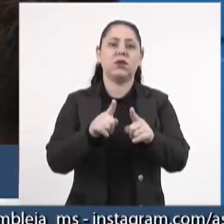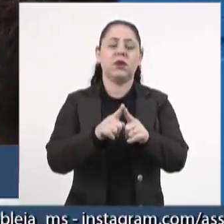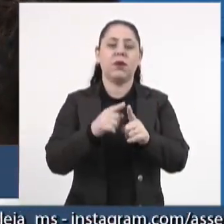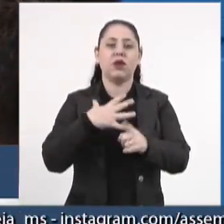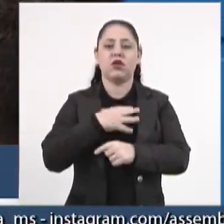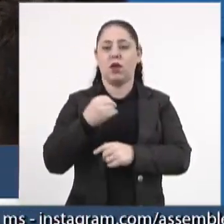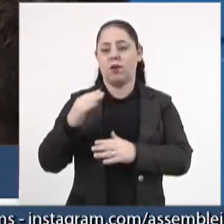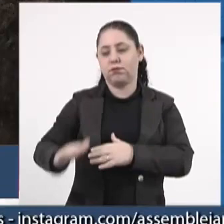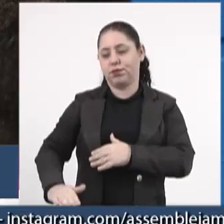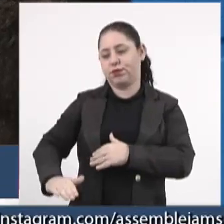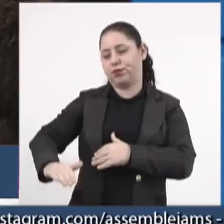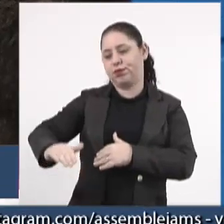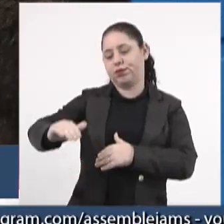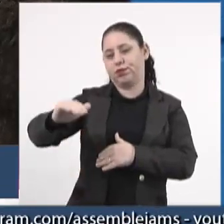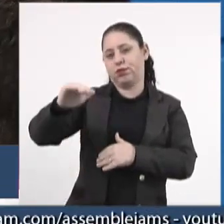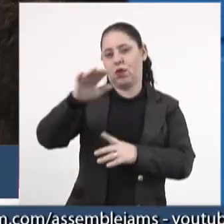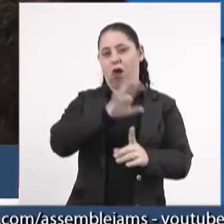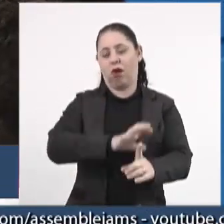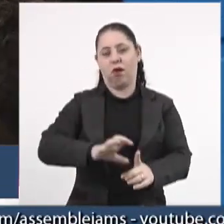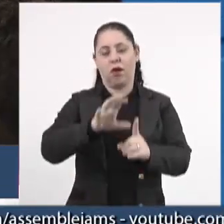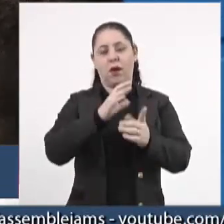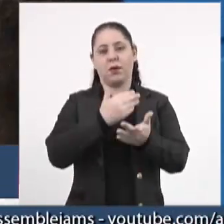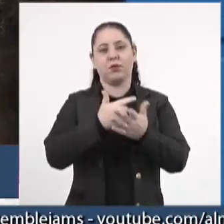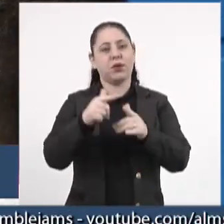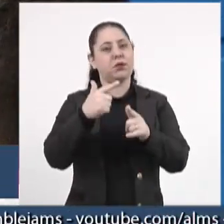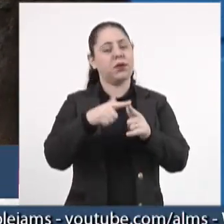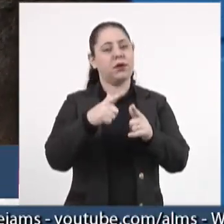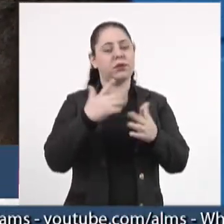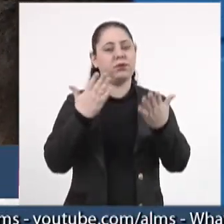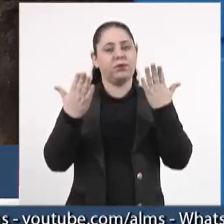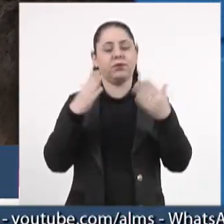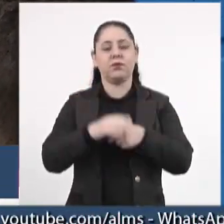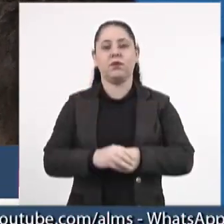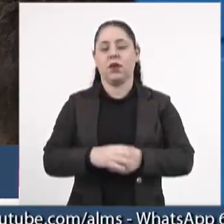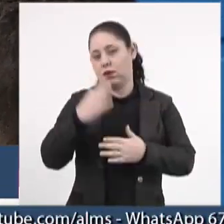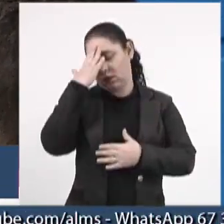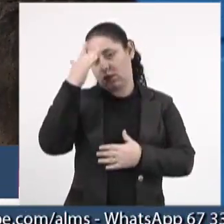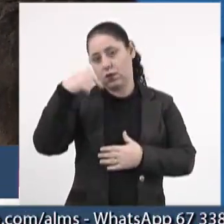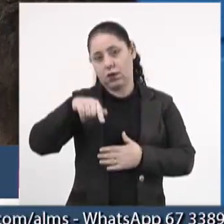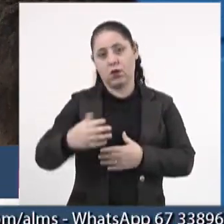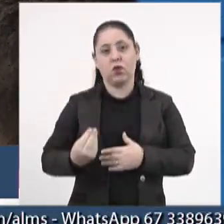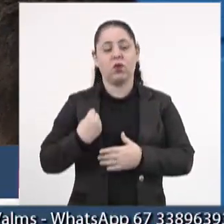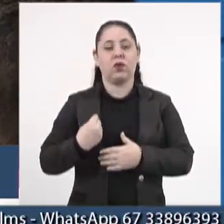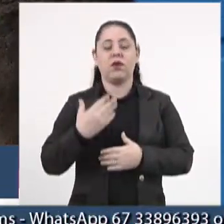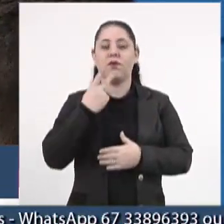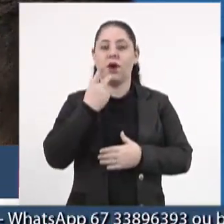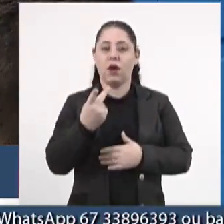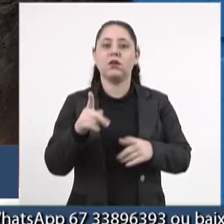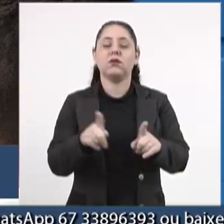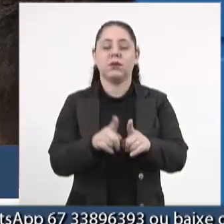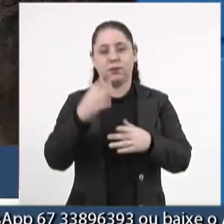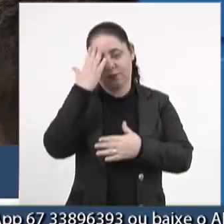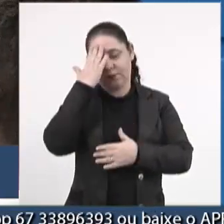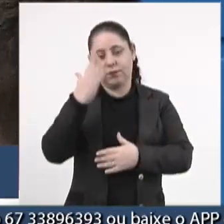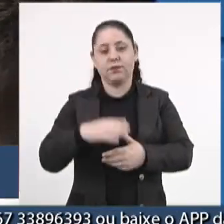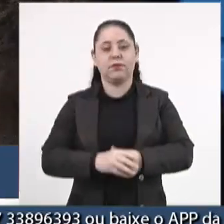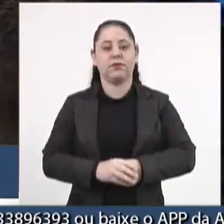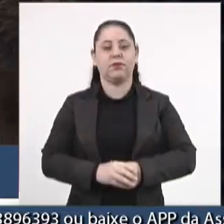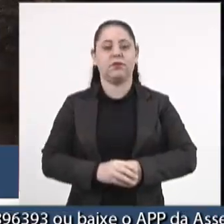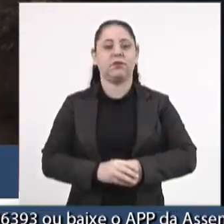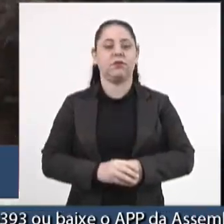nas gerações, né, essa afeto emocional. Então, quero agradecer a Vossa Excelência por estar aqui e trazer essa fala para a gente. Muito